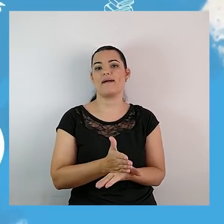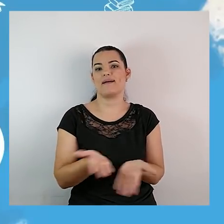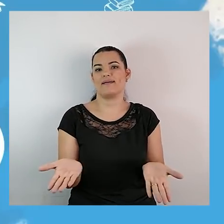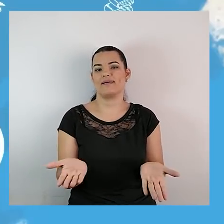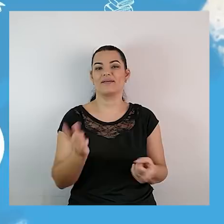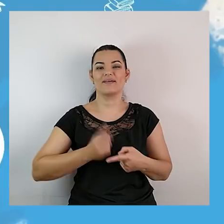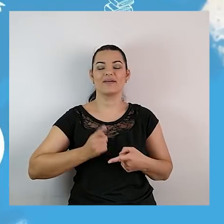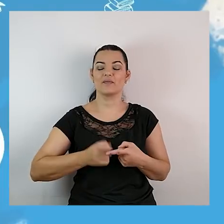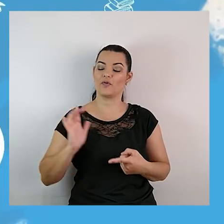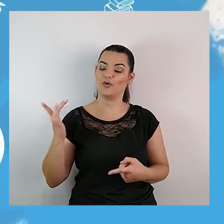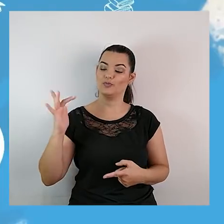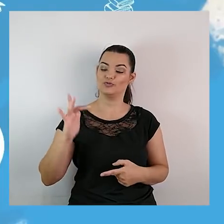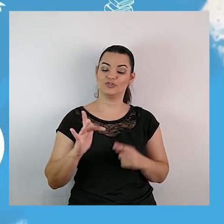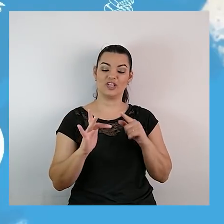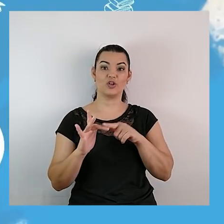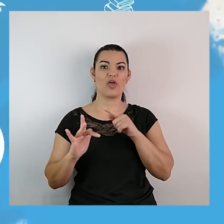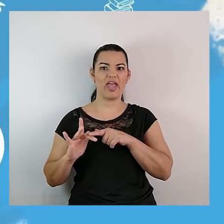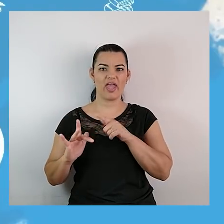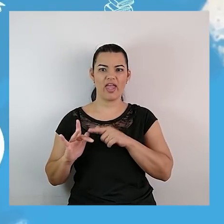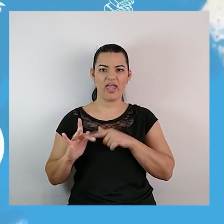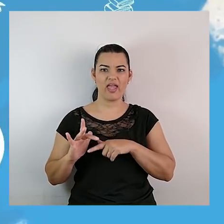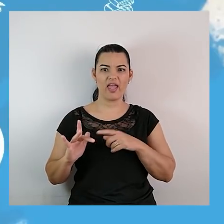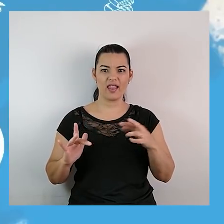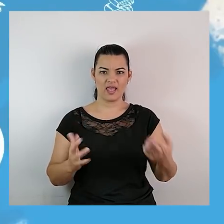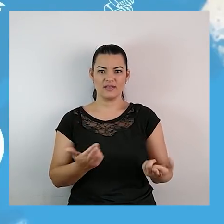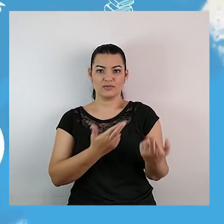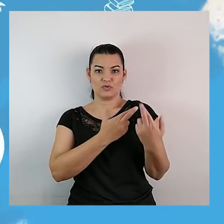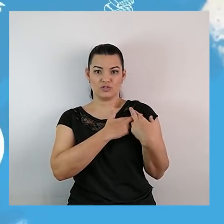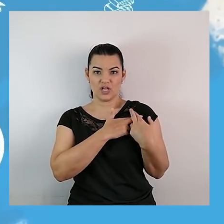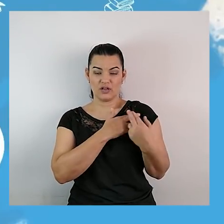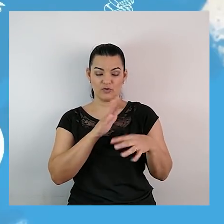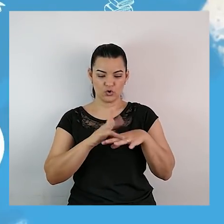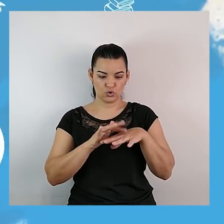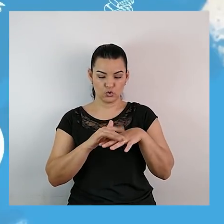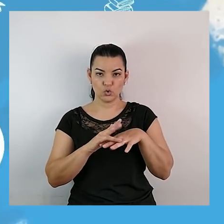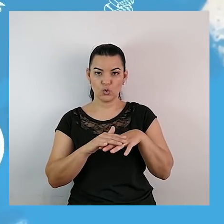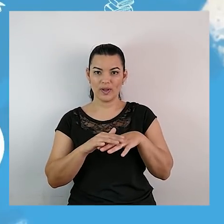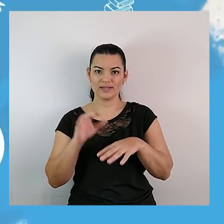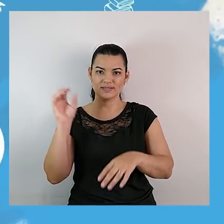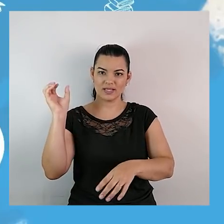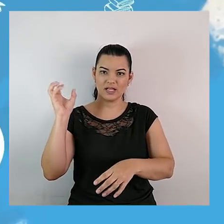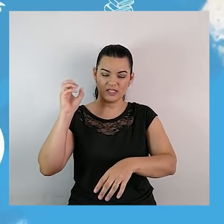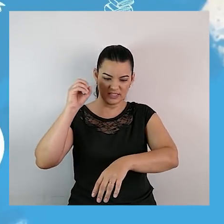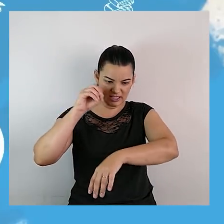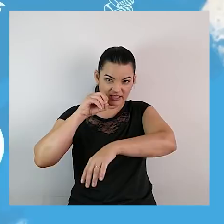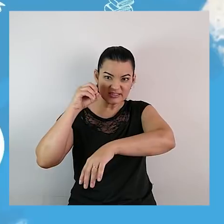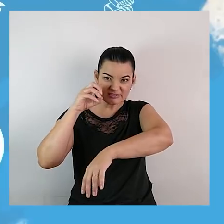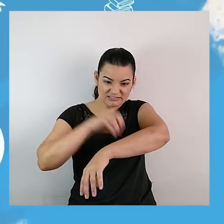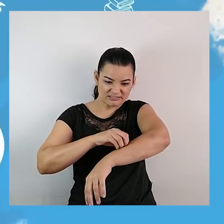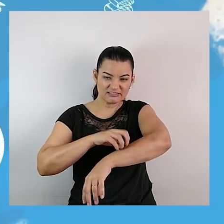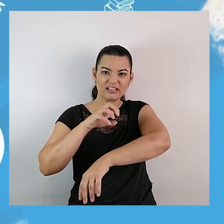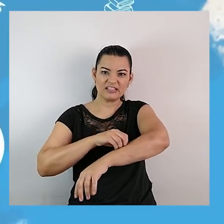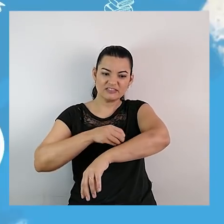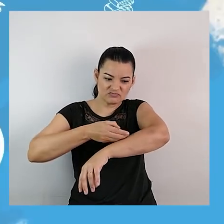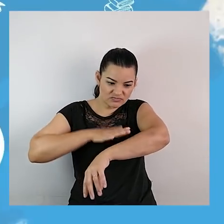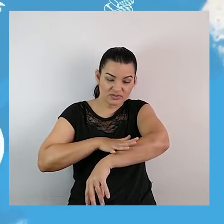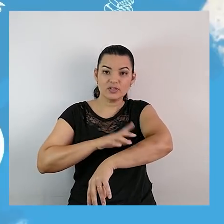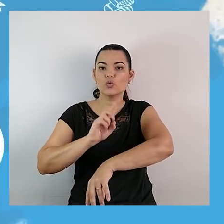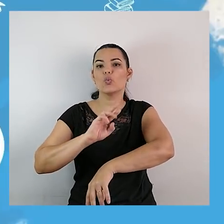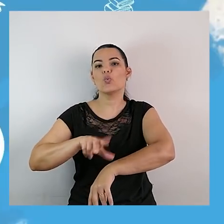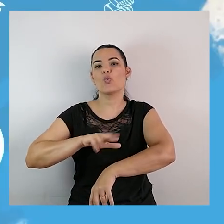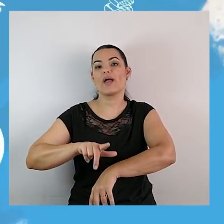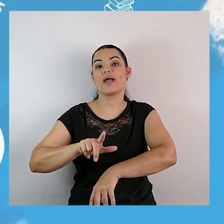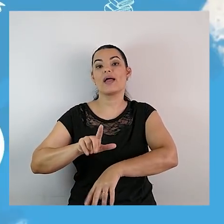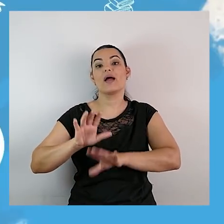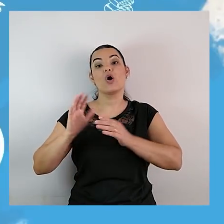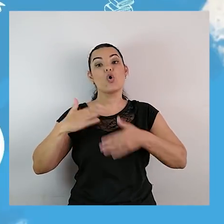o mosquito não é o mosquito que causa, ele transmite, ele tem dentro do seu corpo